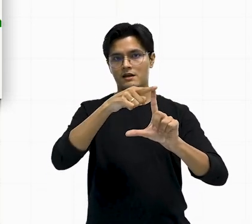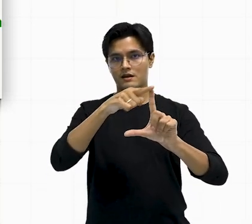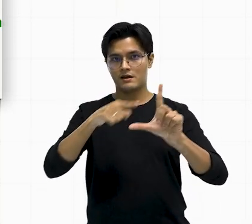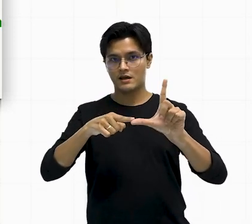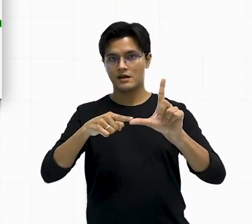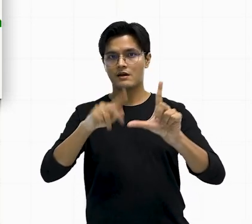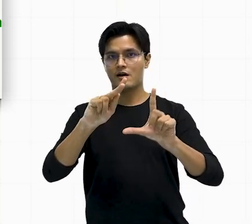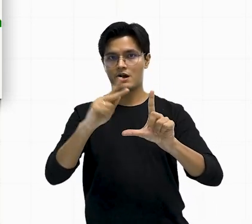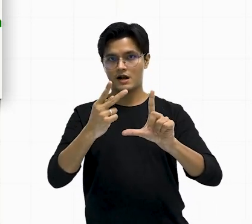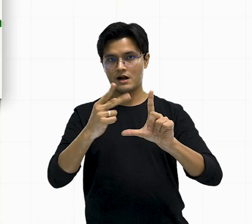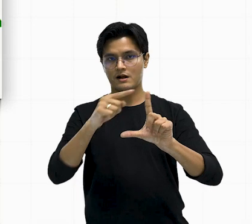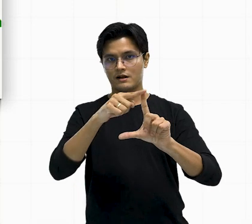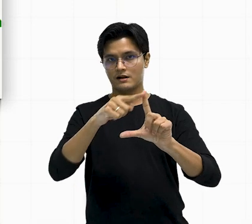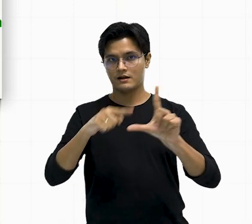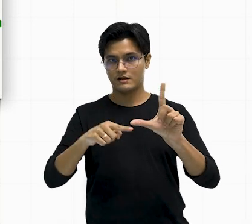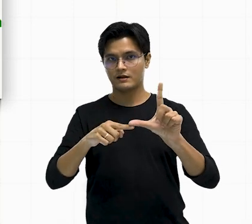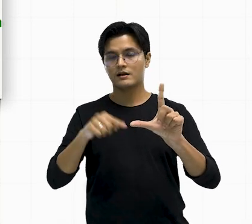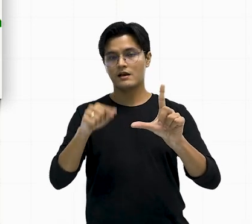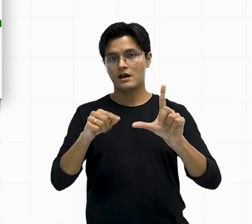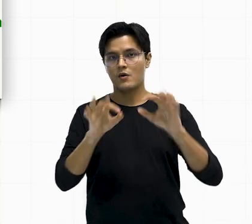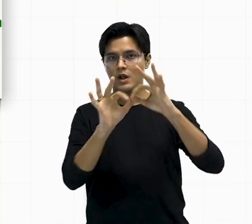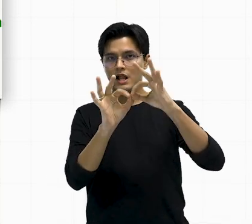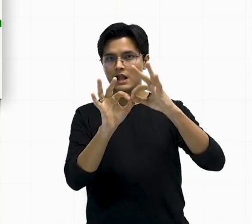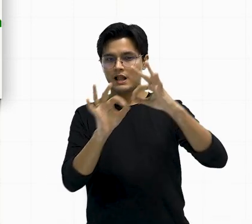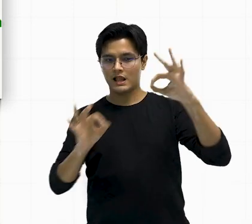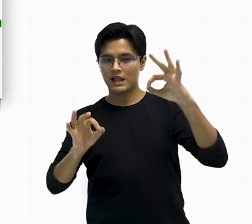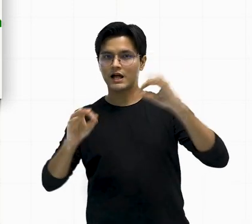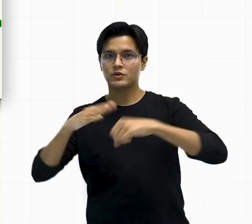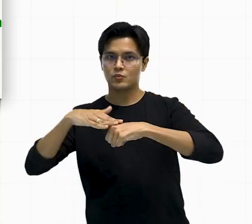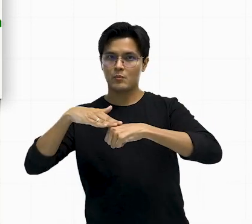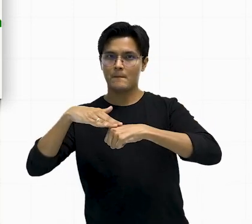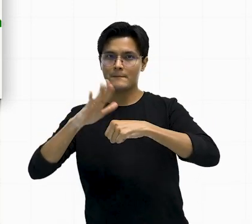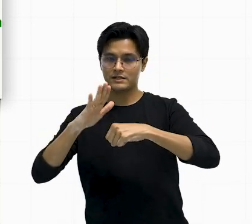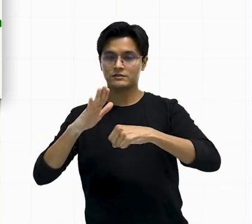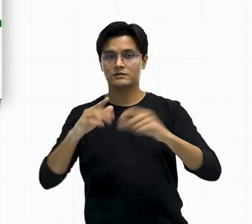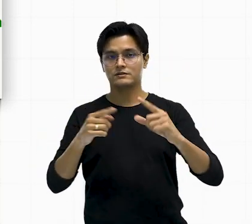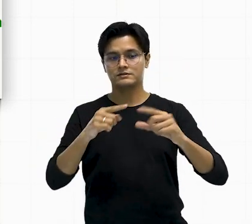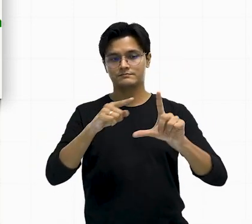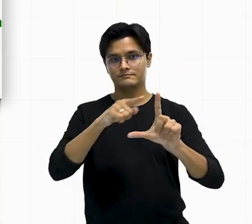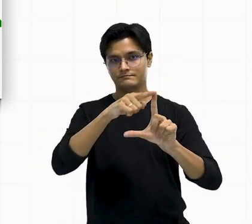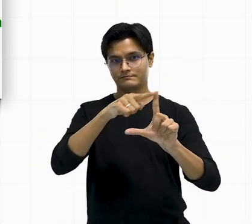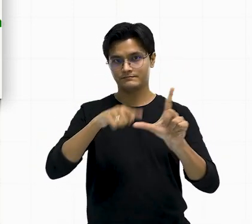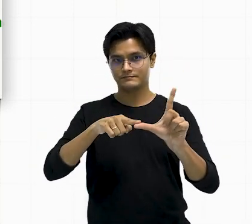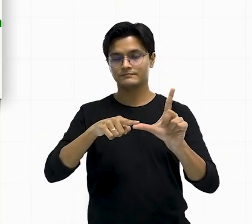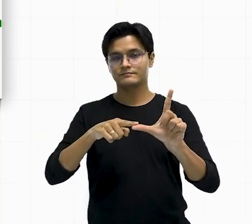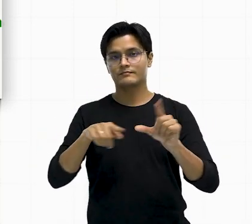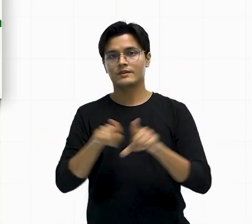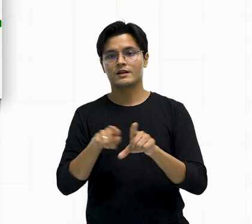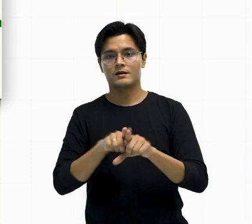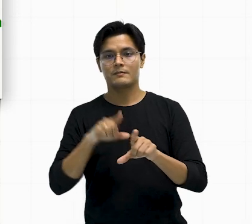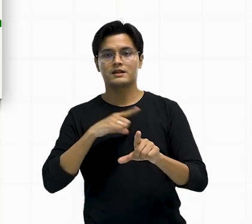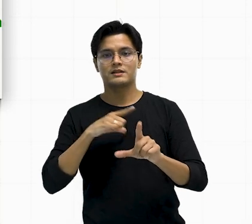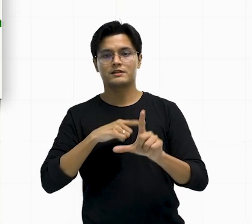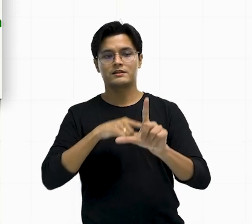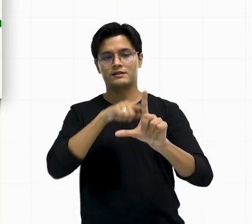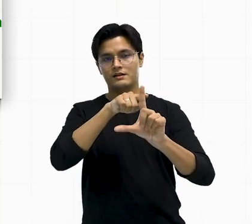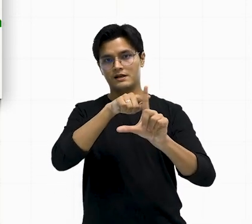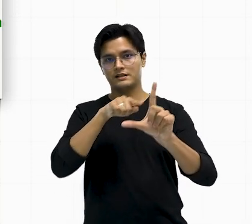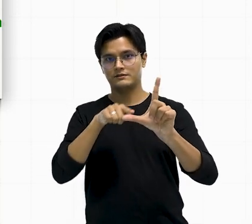hipotenusa, que é o maior dos 3 lados de um triângulo retângulo. Nós temos os